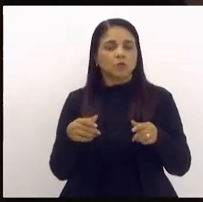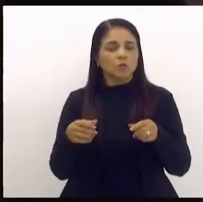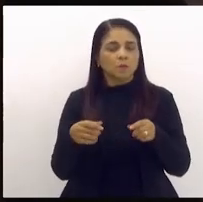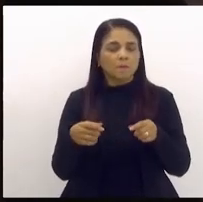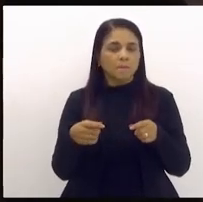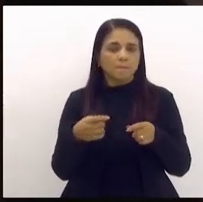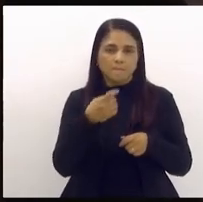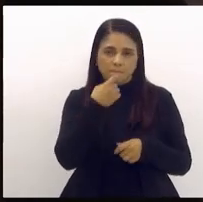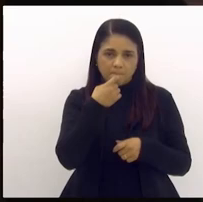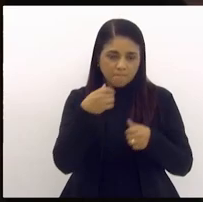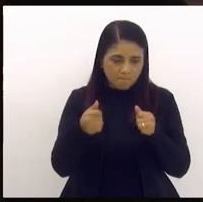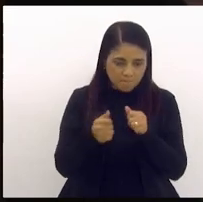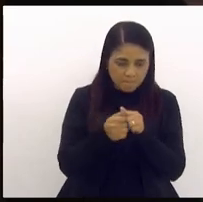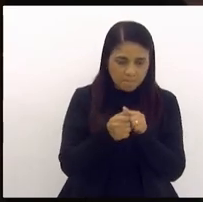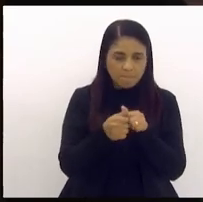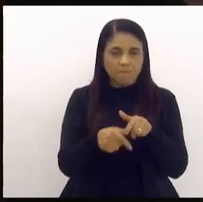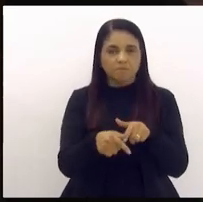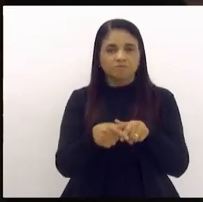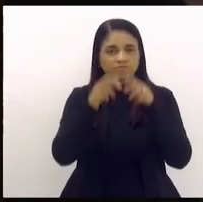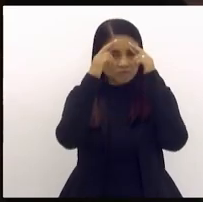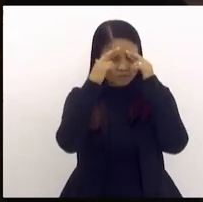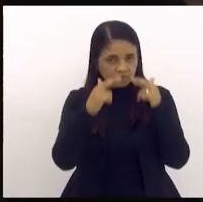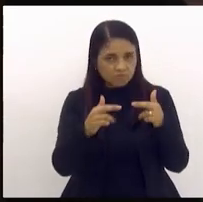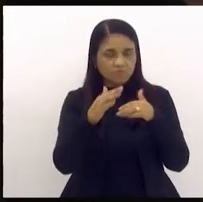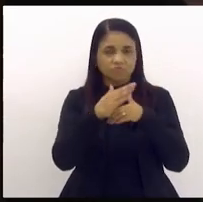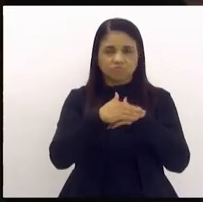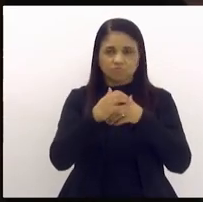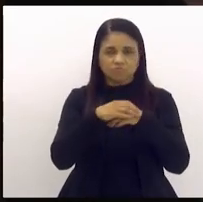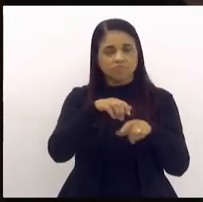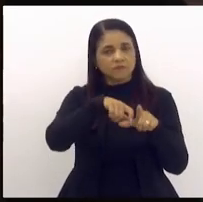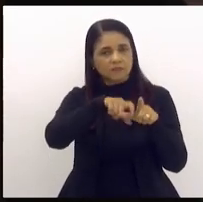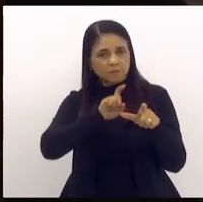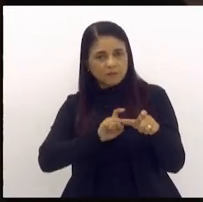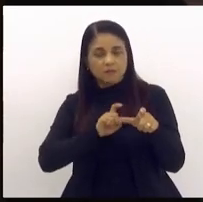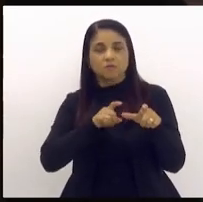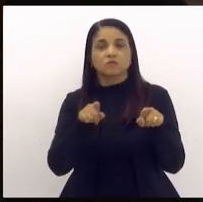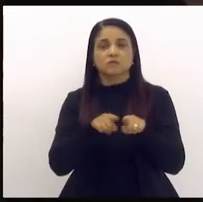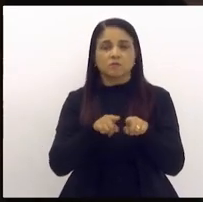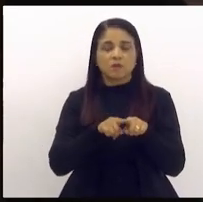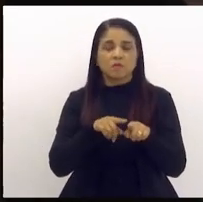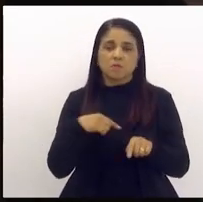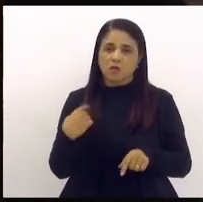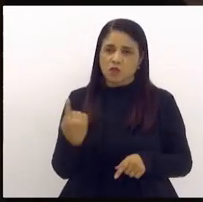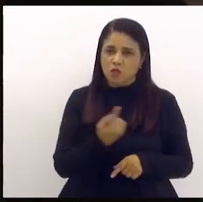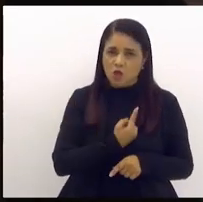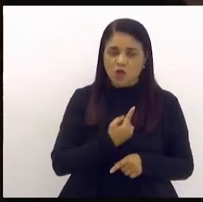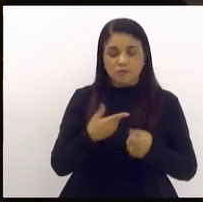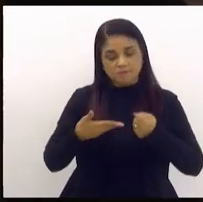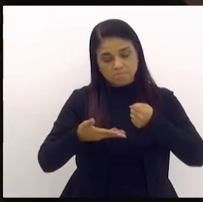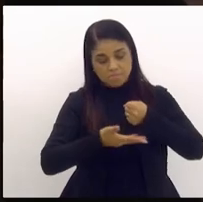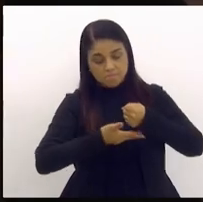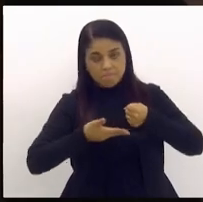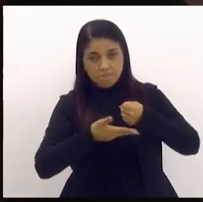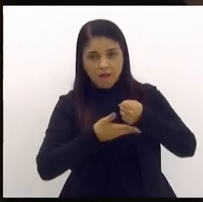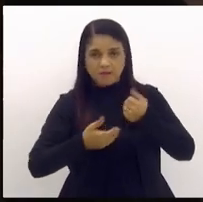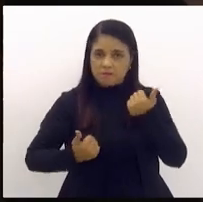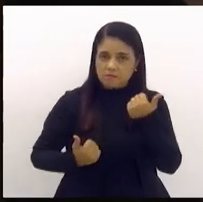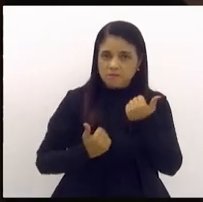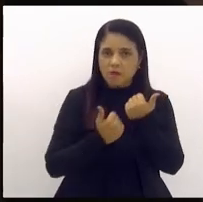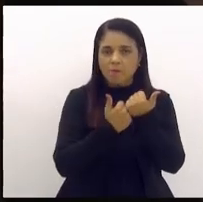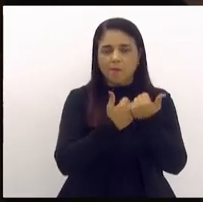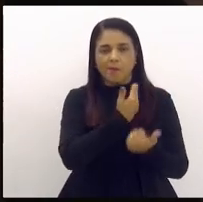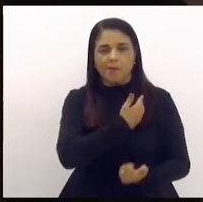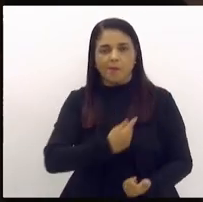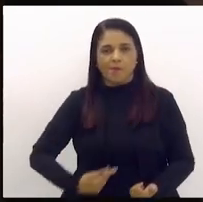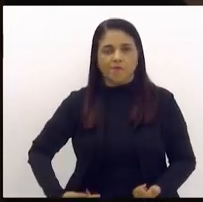Próximo, respeitoso, independente, afetuoso e, inclusive, para nós, que somos base de apoio ao governador Cláudio